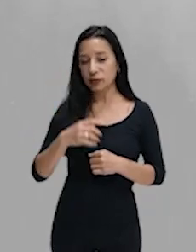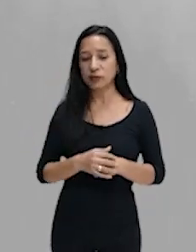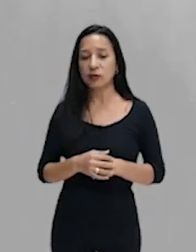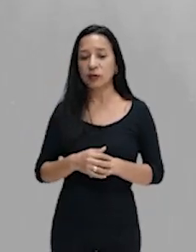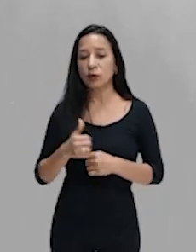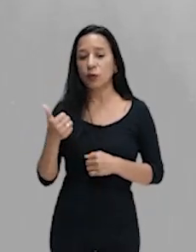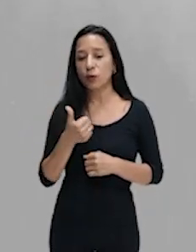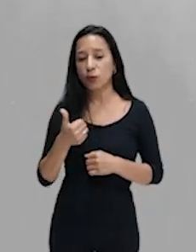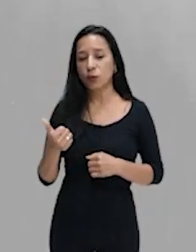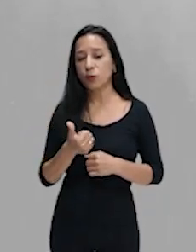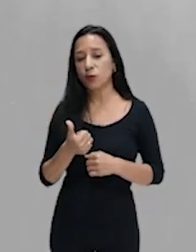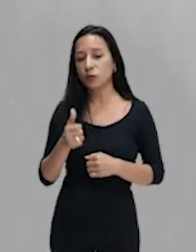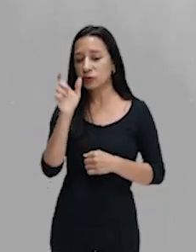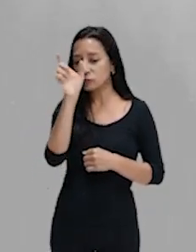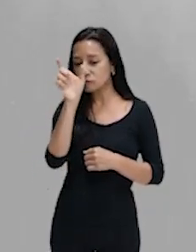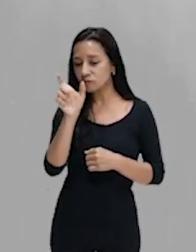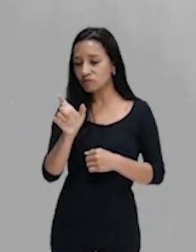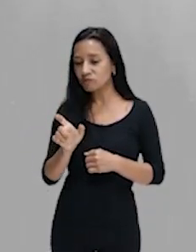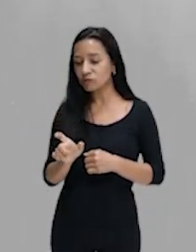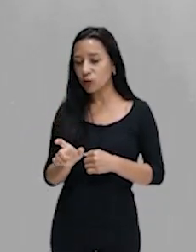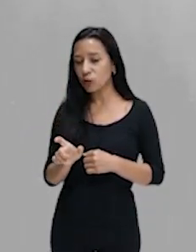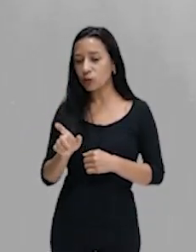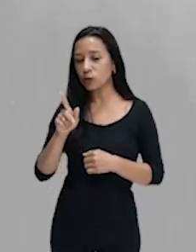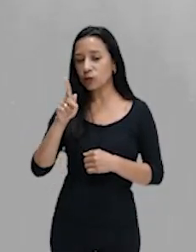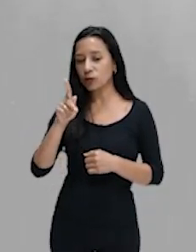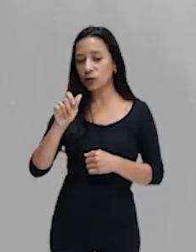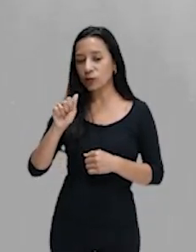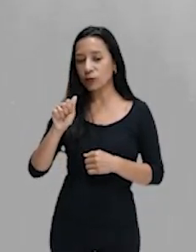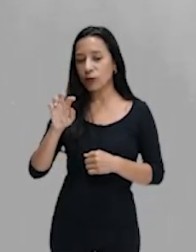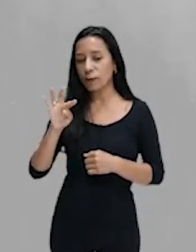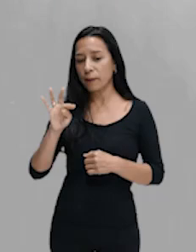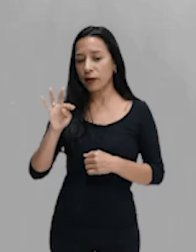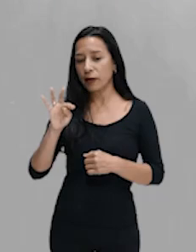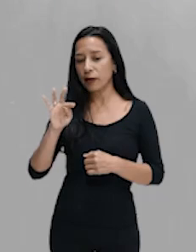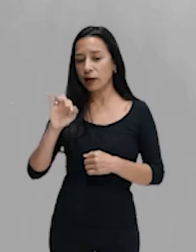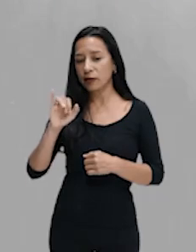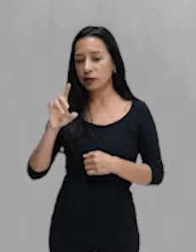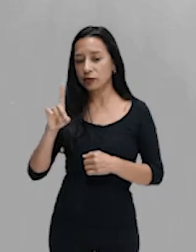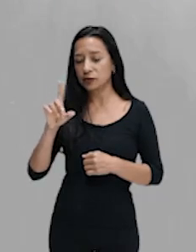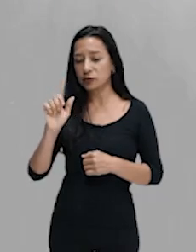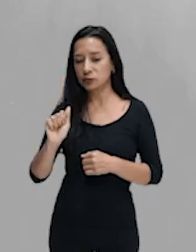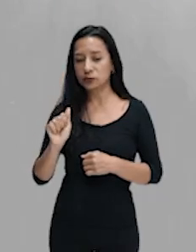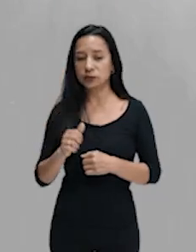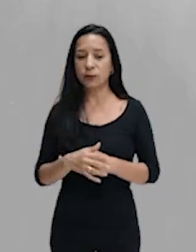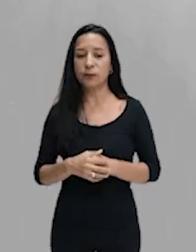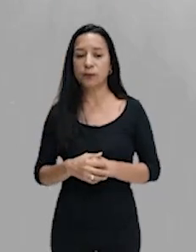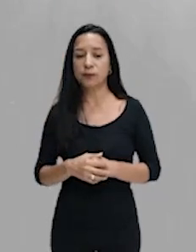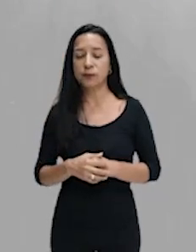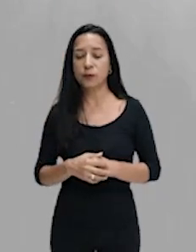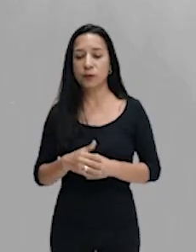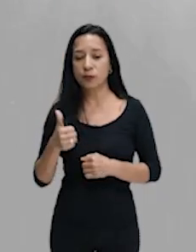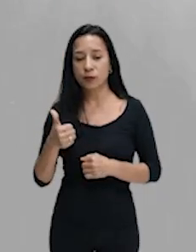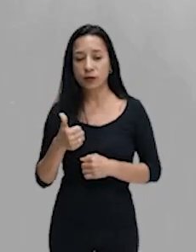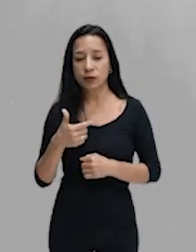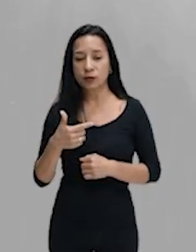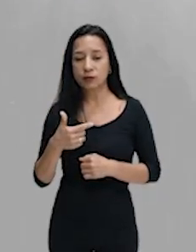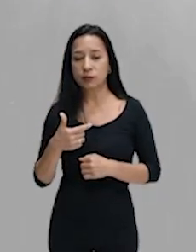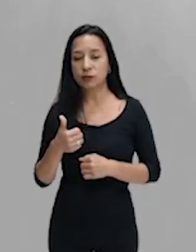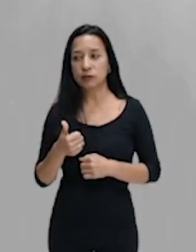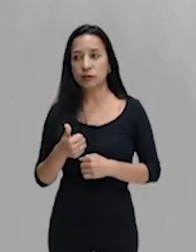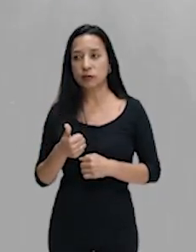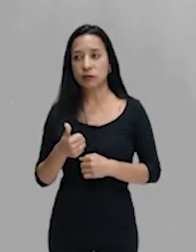que eu tinha uma amiga que ela utilizava e era uma coisa muito engessada, muito dura, diferente do material que é utilizado hoje. E